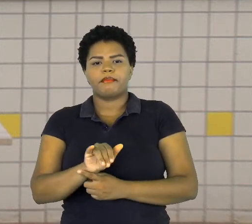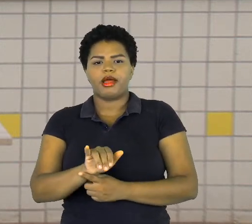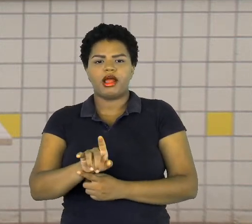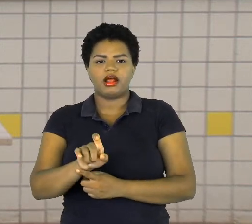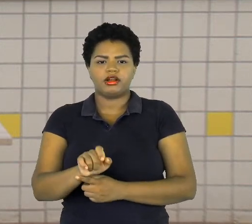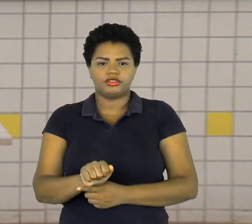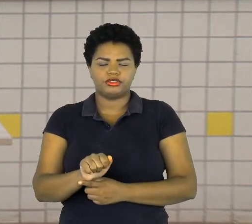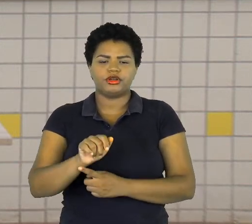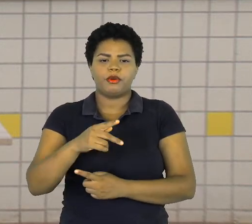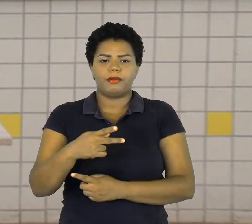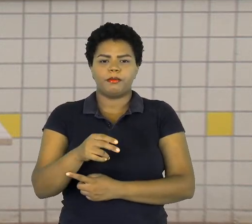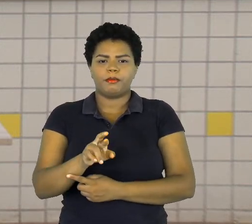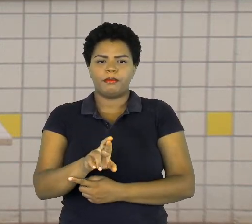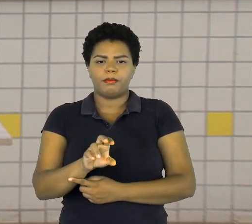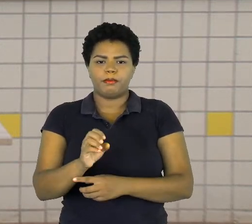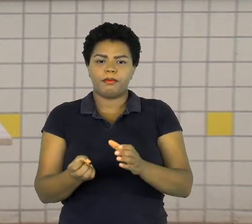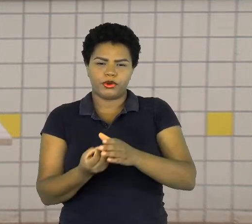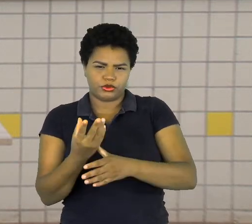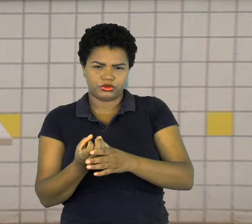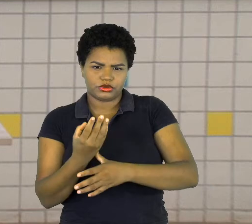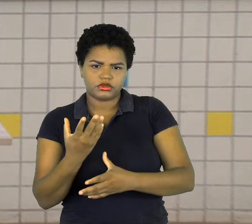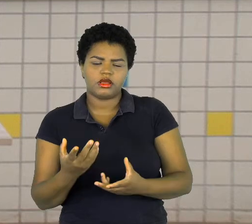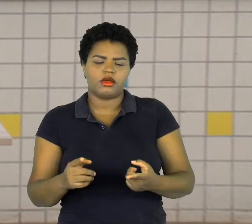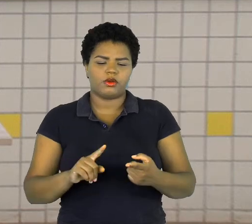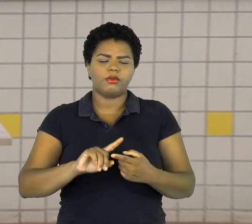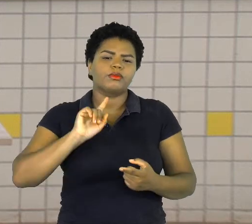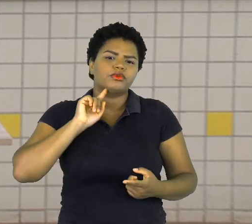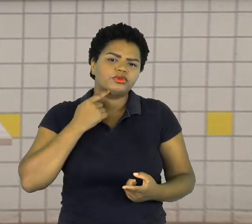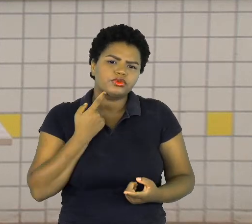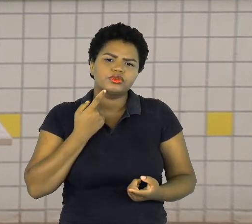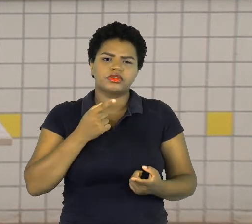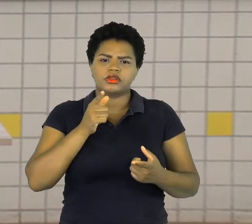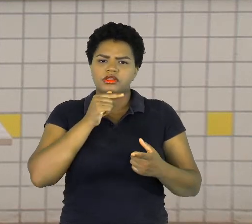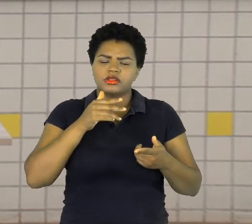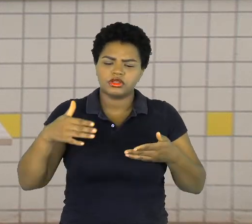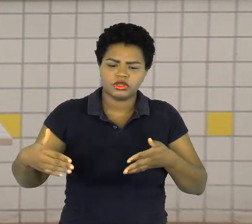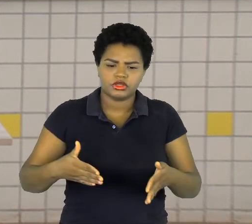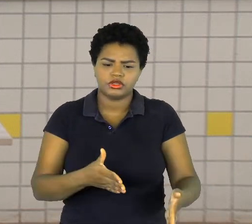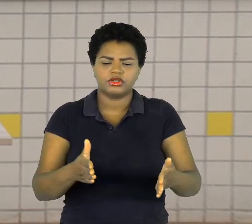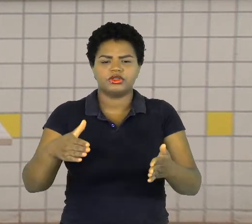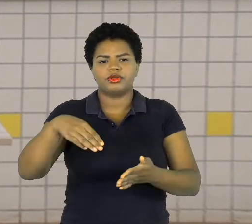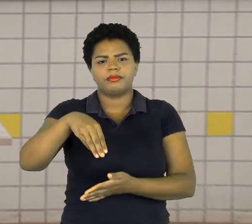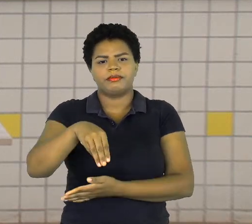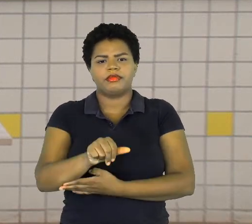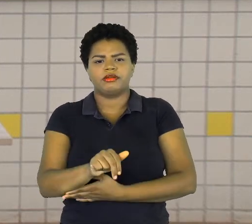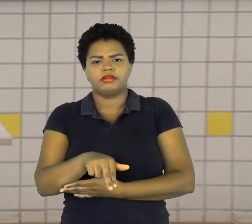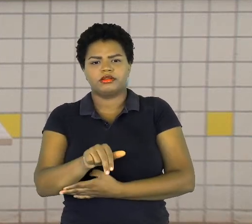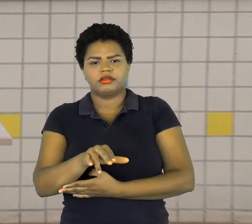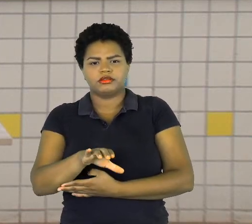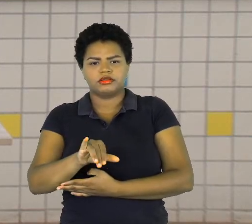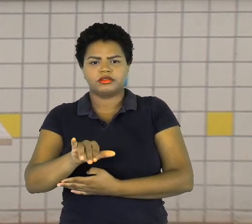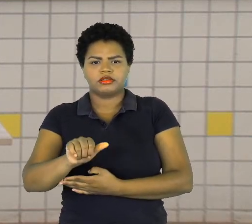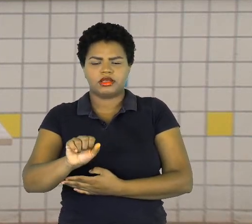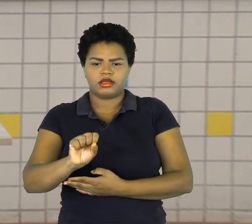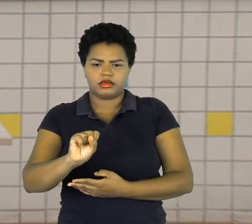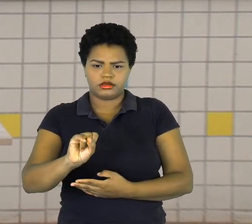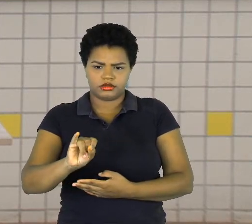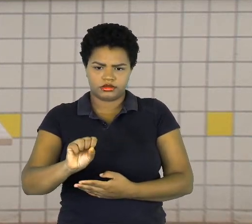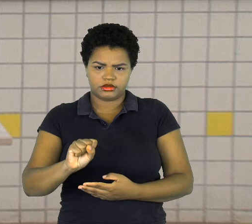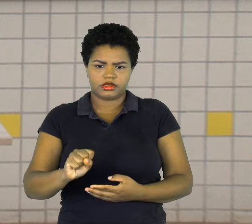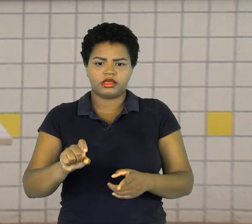do solo, poluição dos rios, dos mananciais, dos rios, e assoreamento